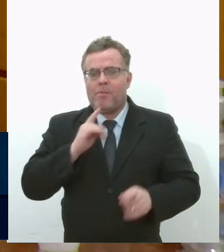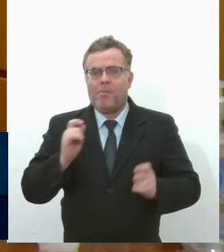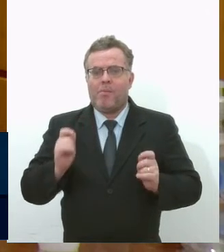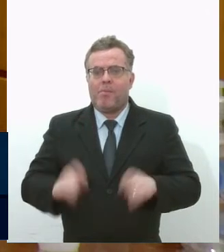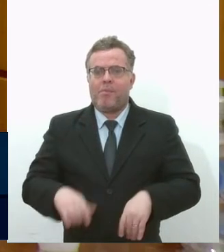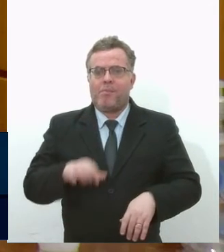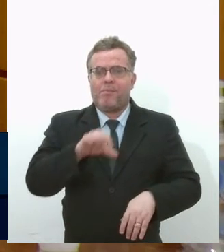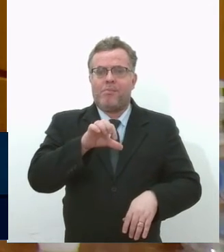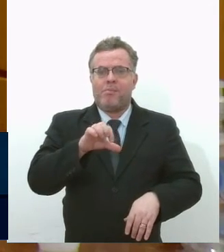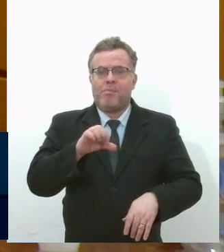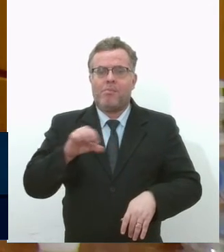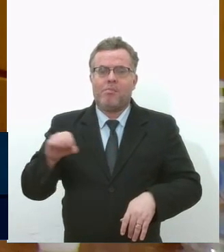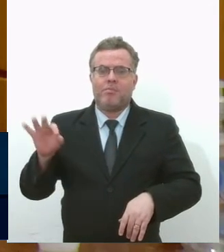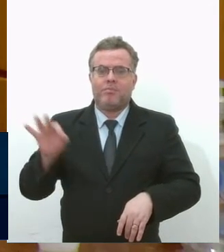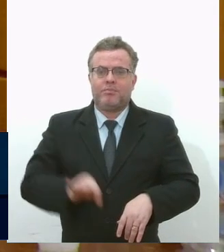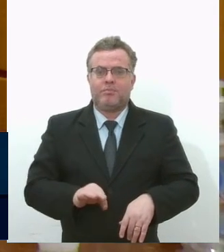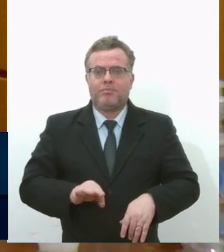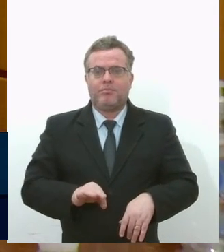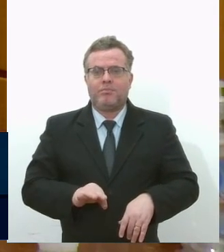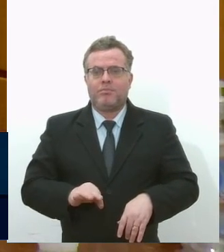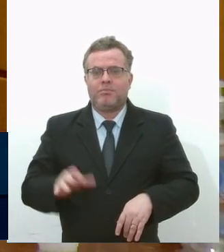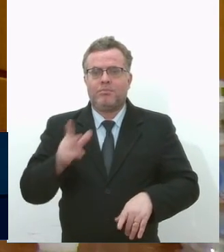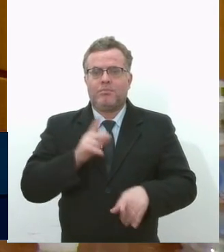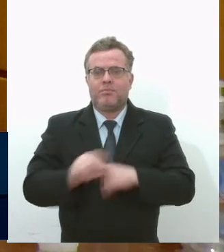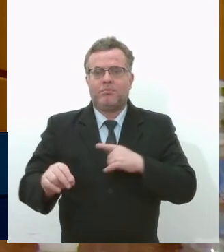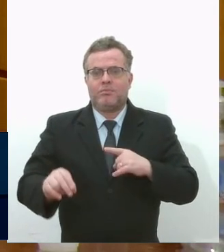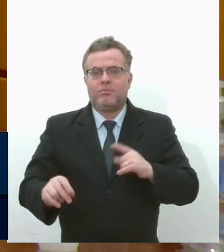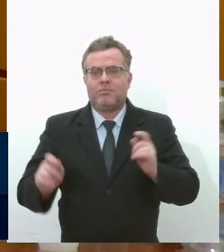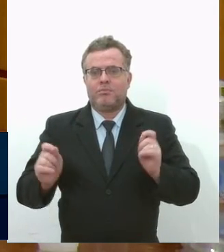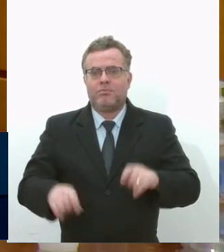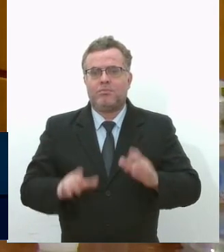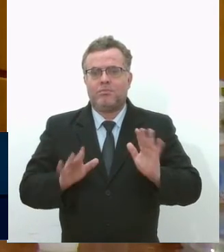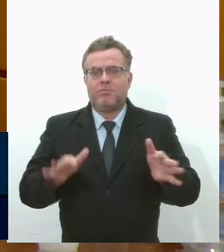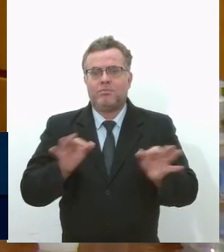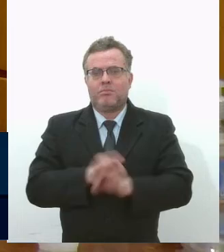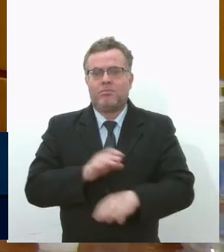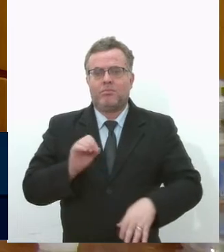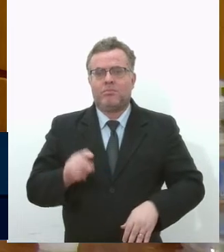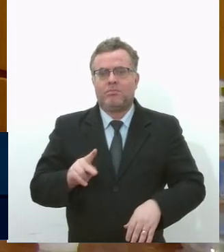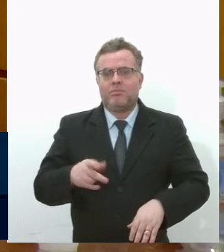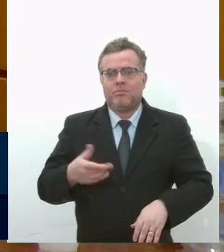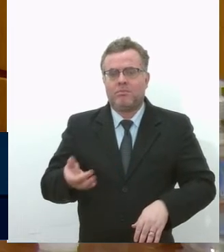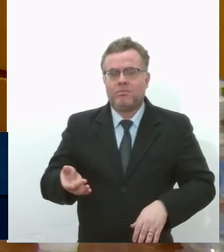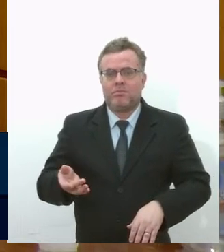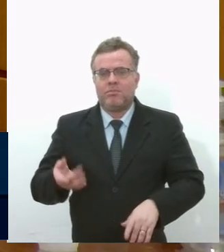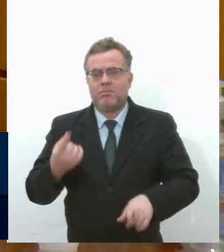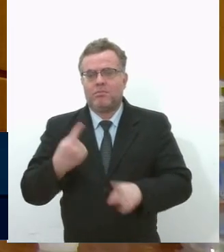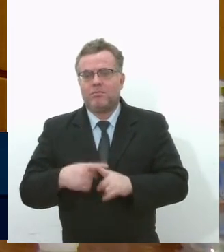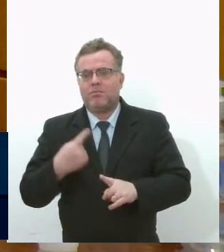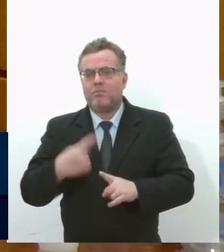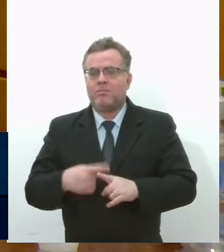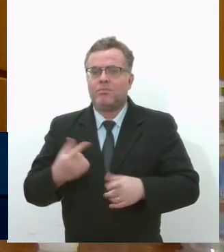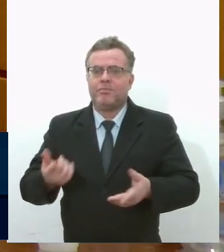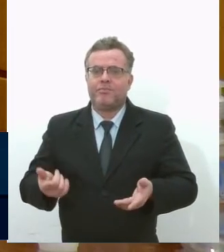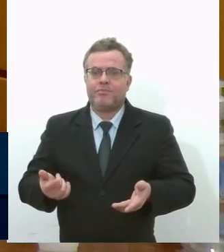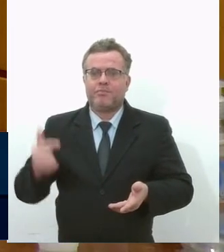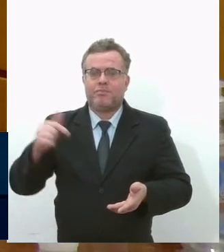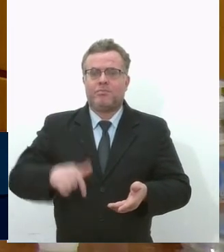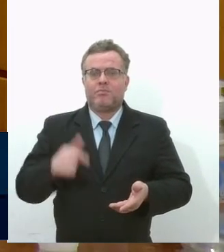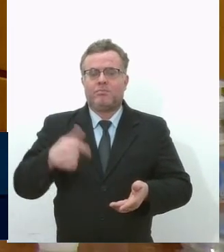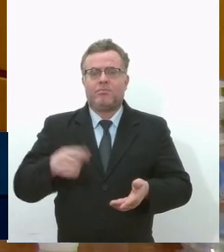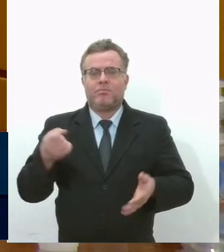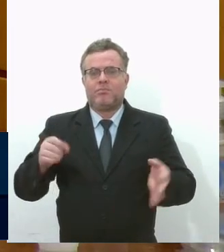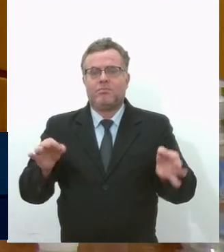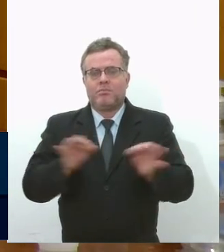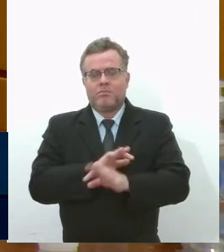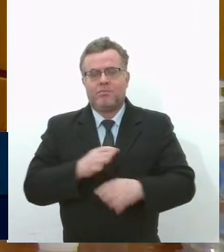90% ganha os autos. Por quê? Porque em Sergipe, que eu acho que